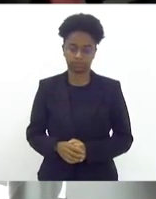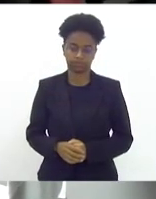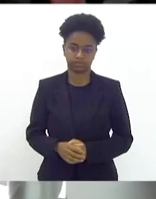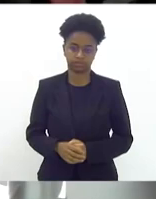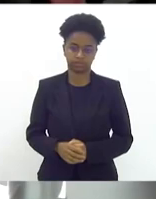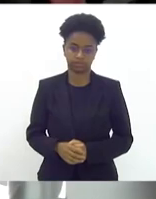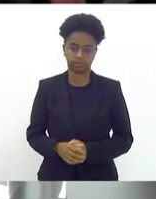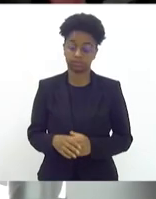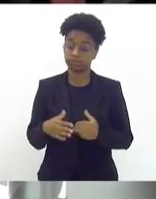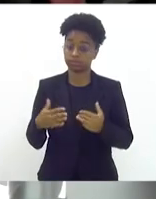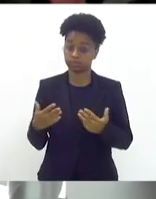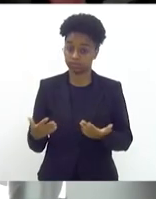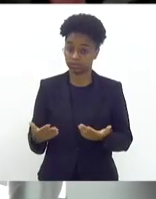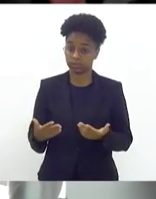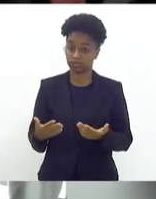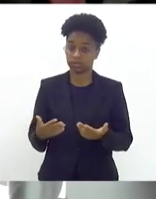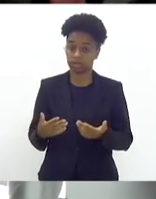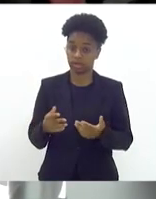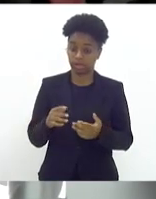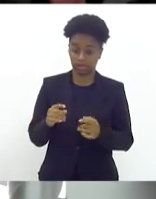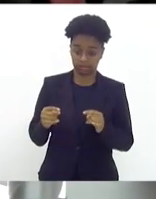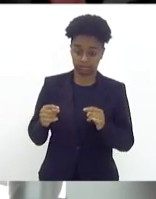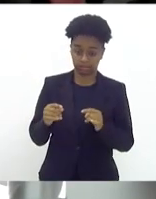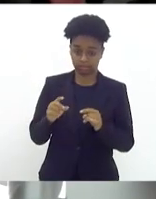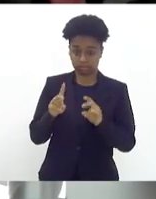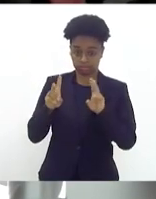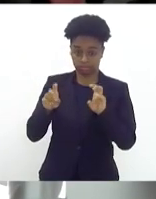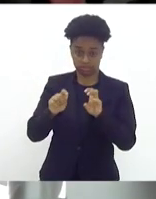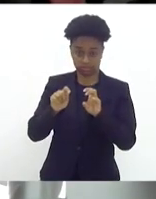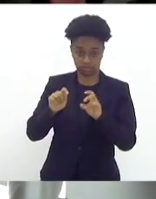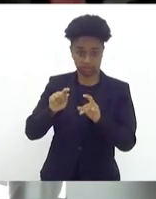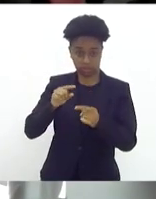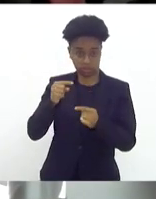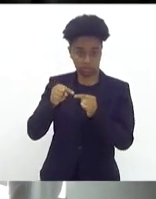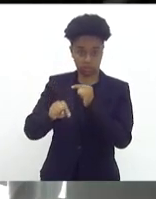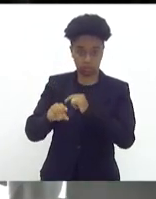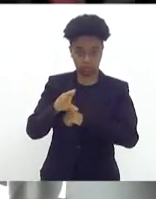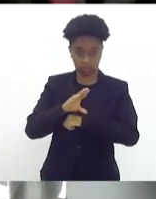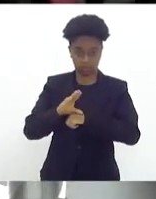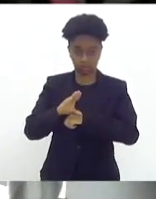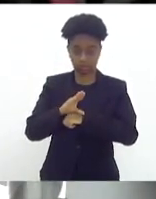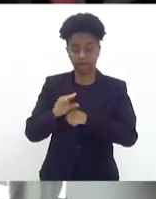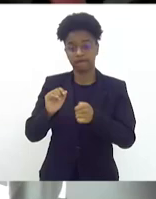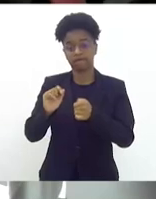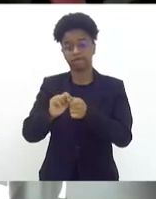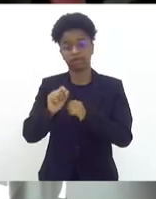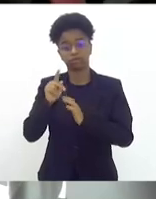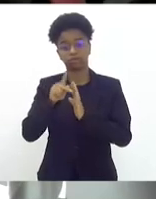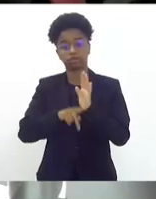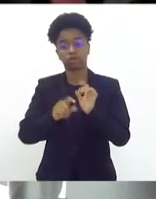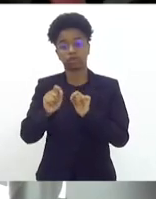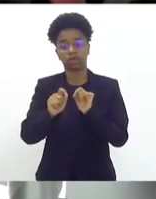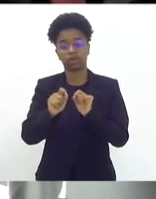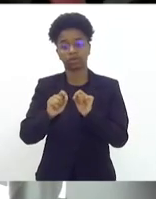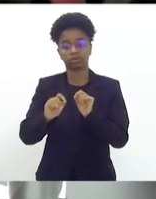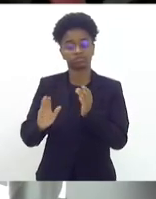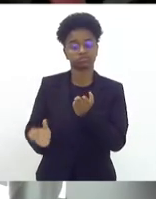E a inconstitucionalidade pura leva o projeto ao arquivo.